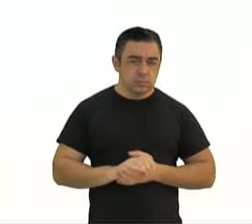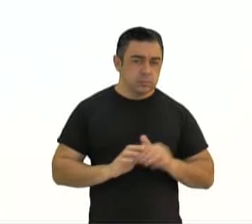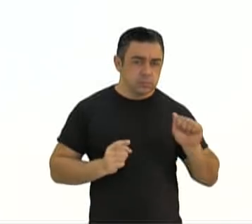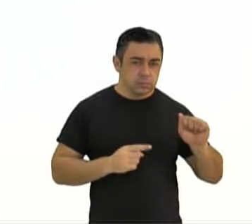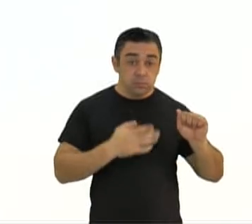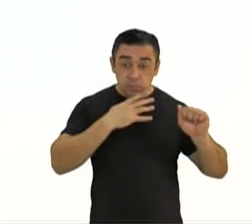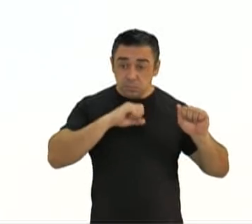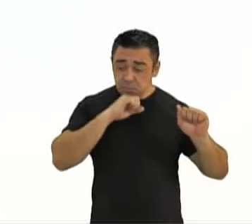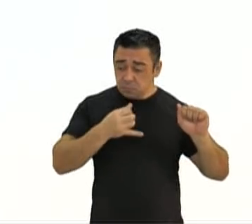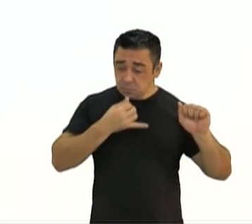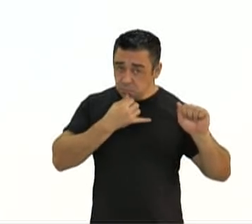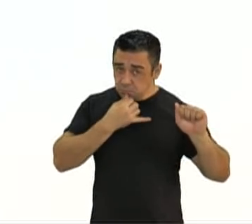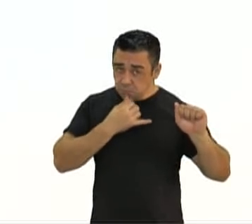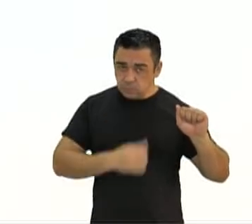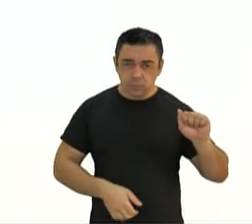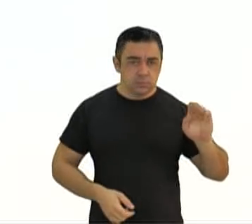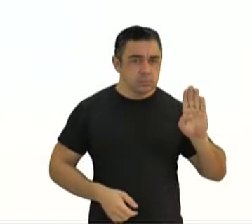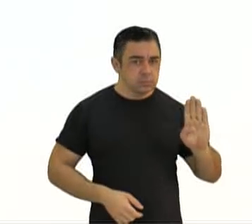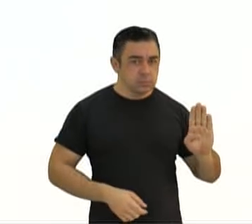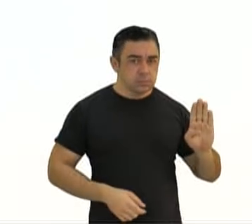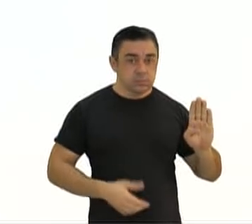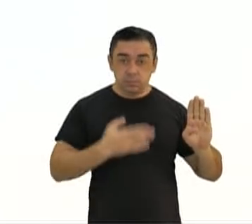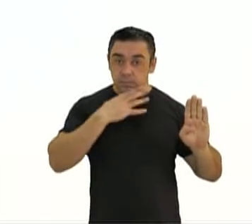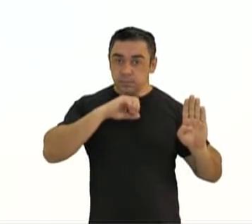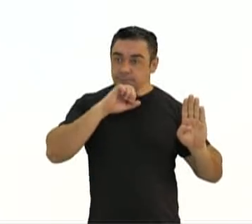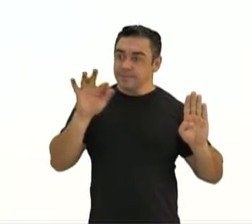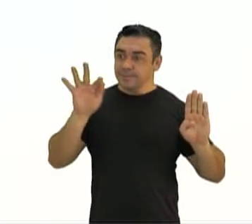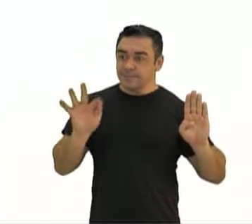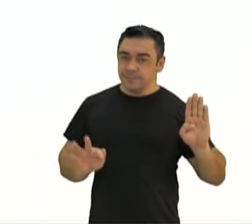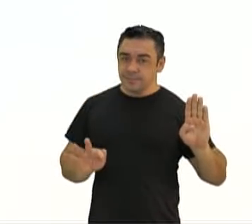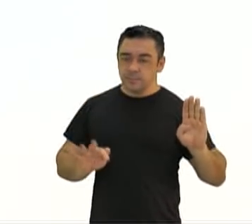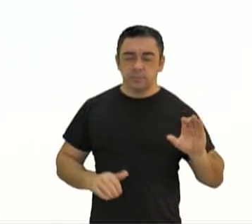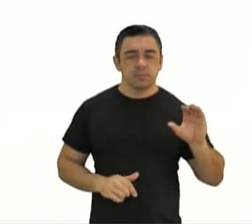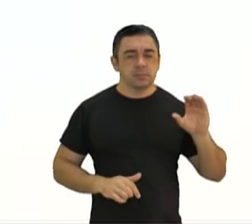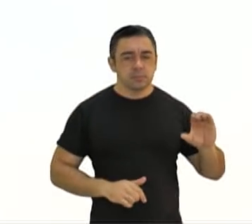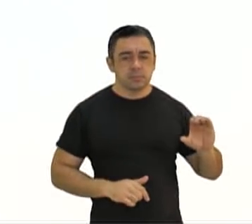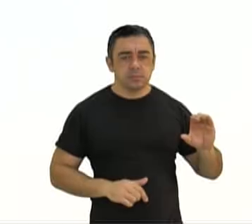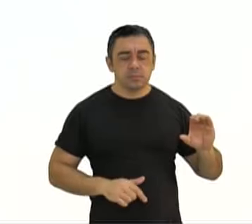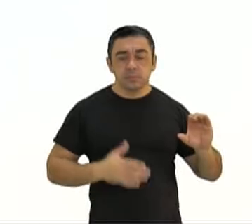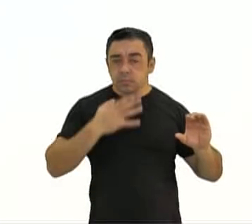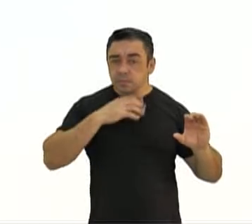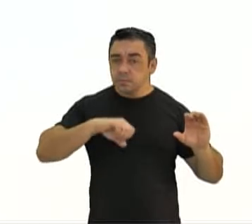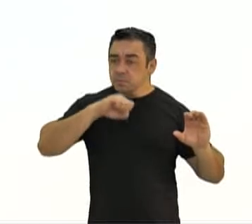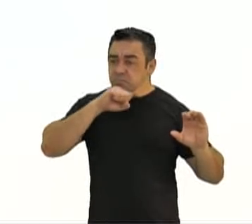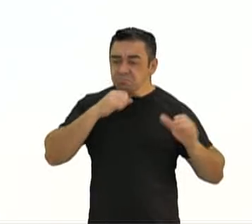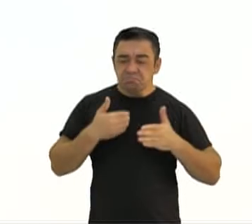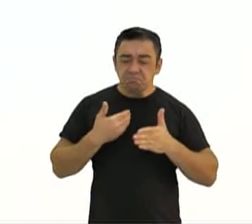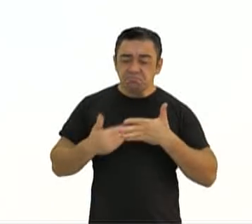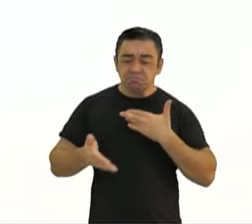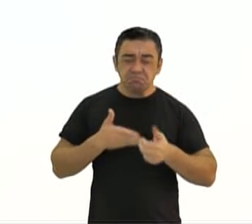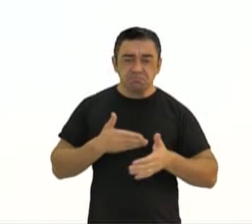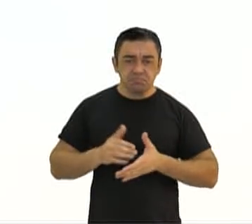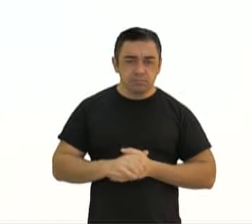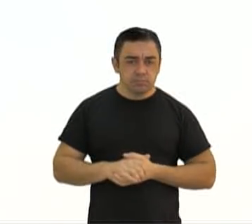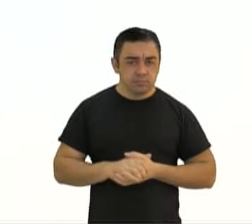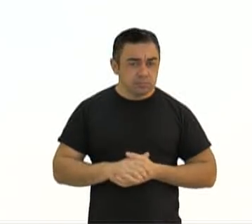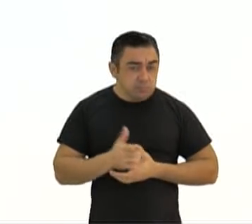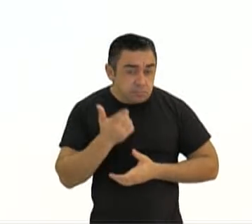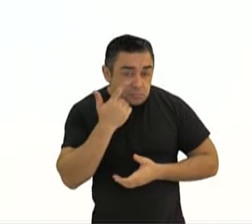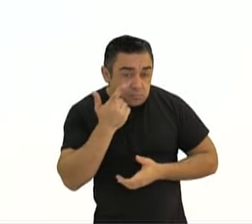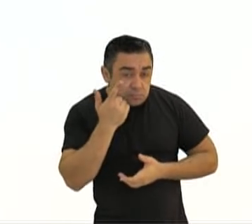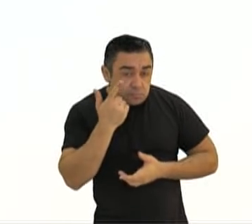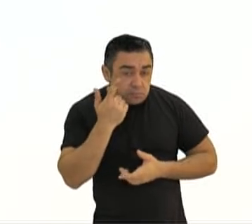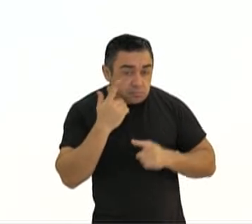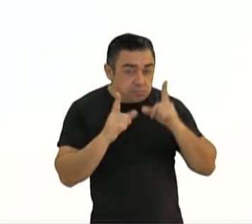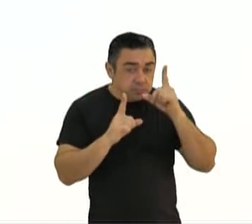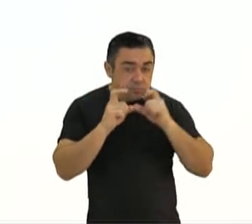tristes. Letra B, os pais ficaram felizes. Letra C, os pais não se importaram. Vejam que aqui